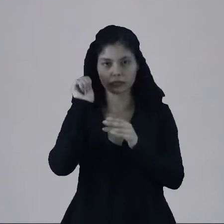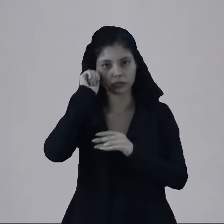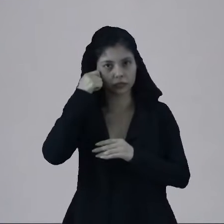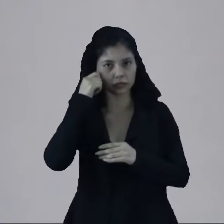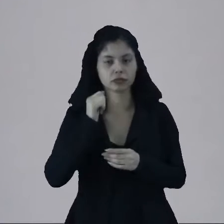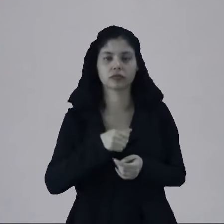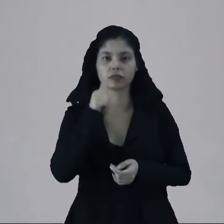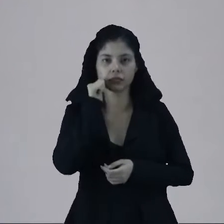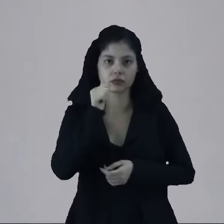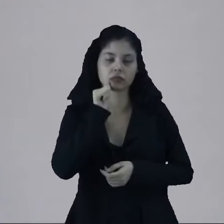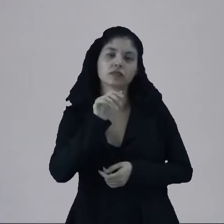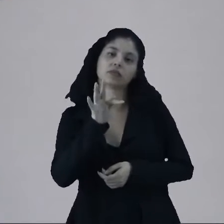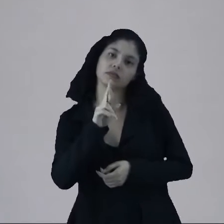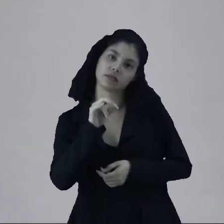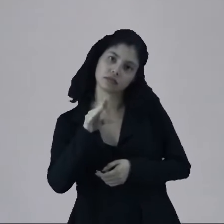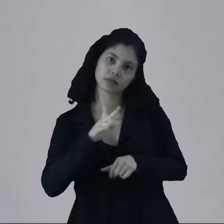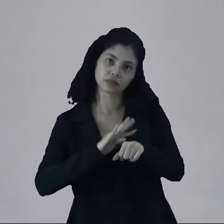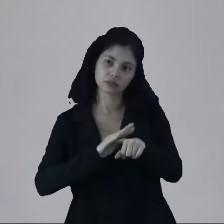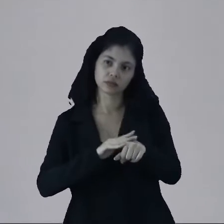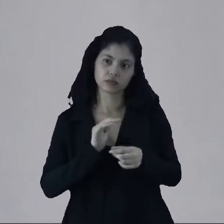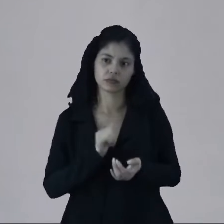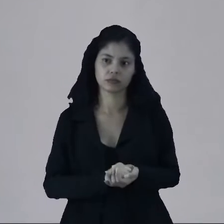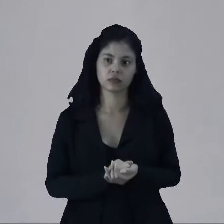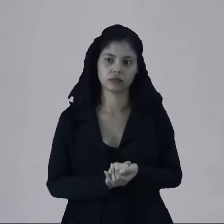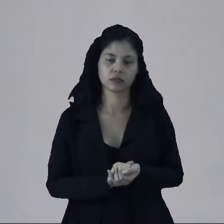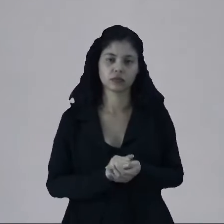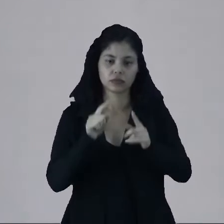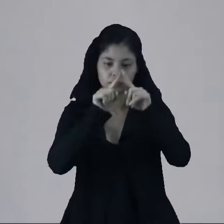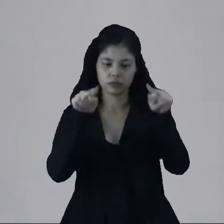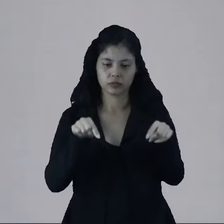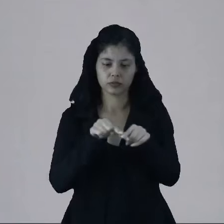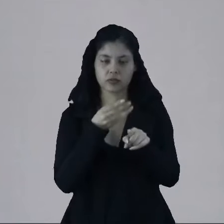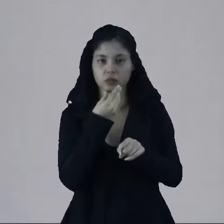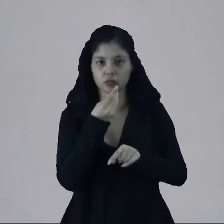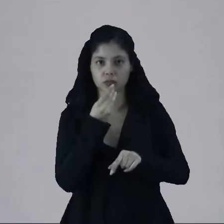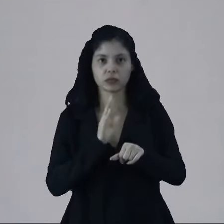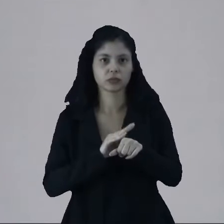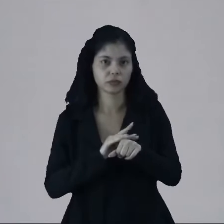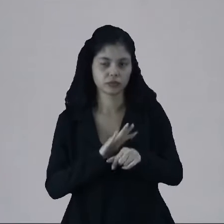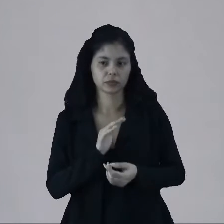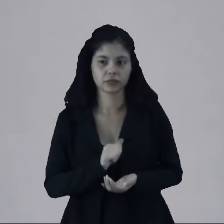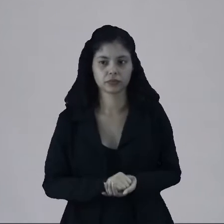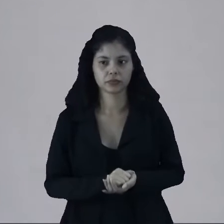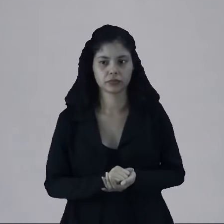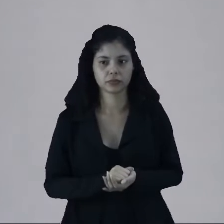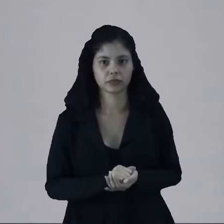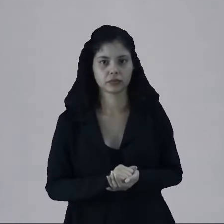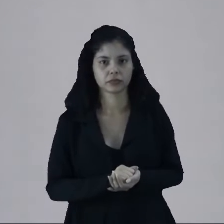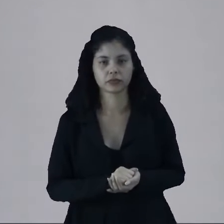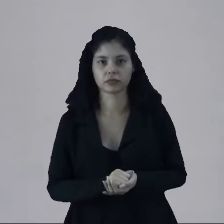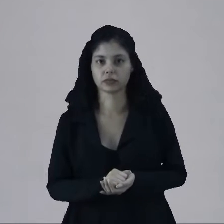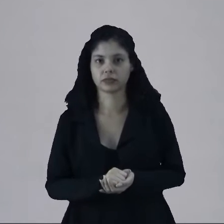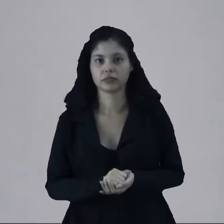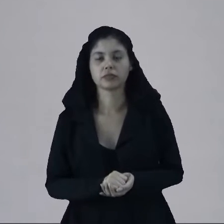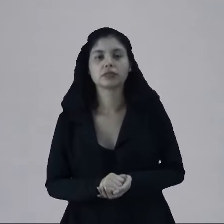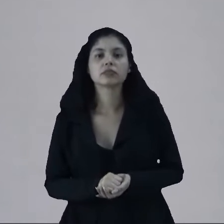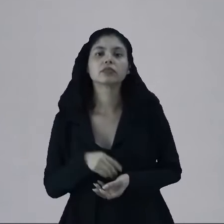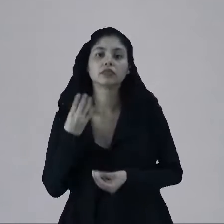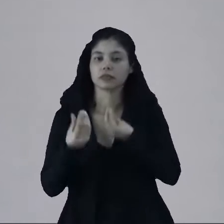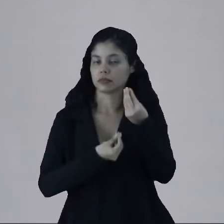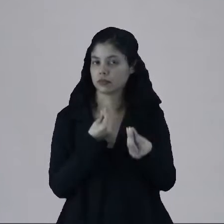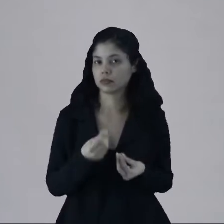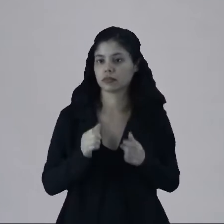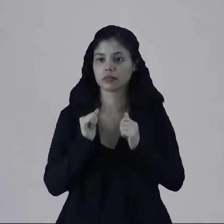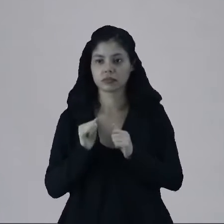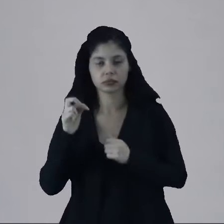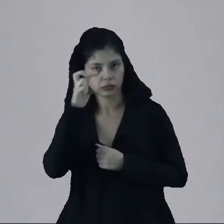preto é mulher afetada com a doença, quadradinho pintadinho de preto, homem afetado com a doença, show de bola. Então, como é que a